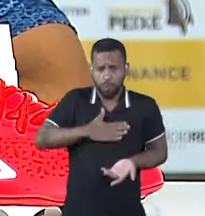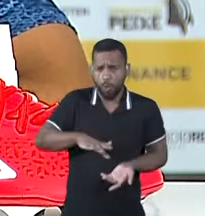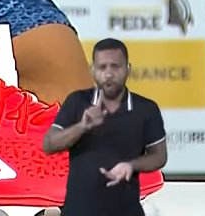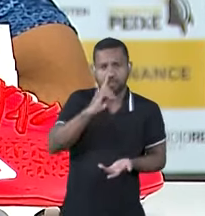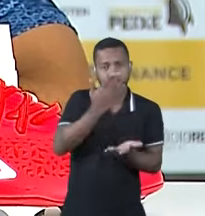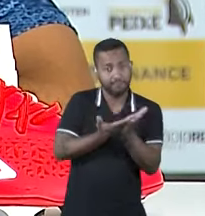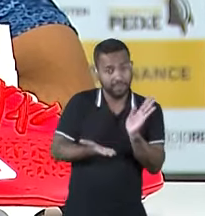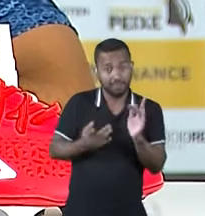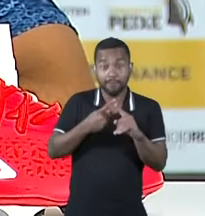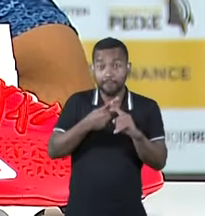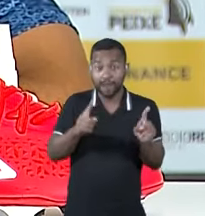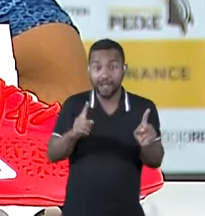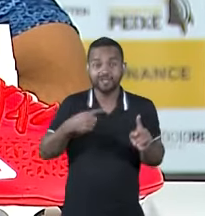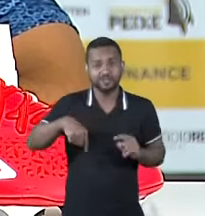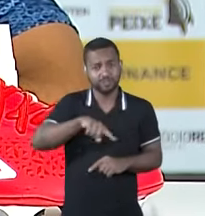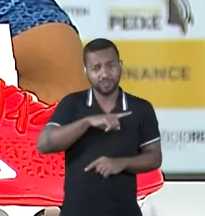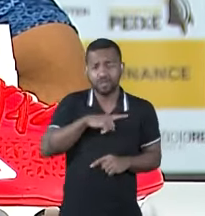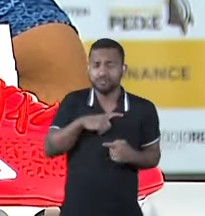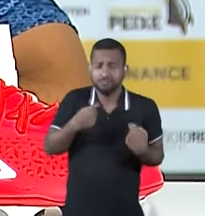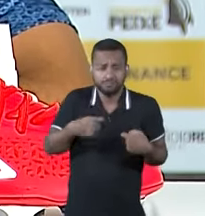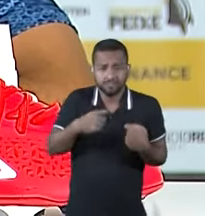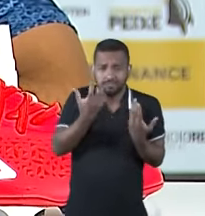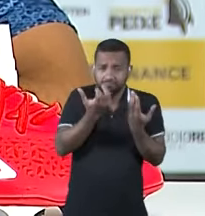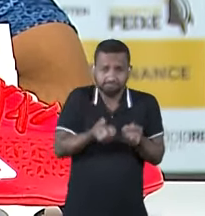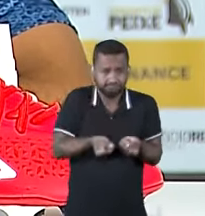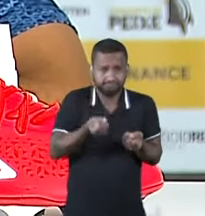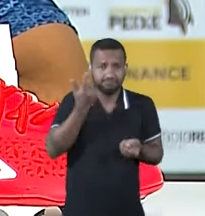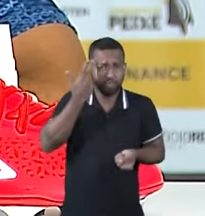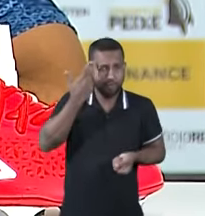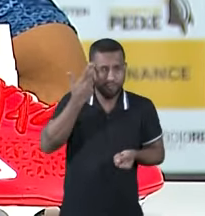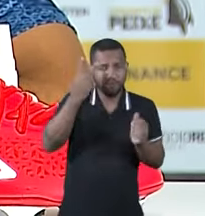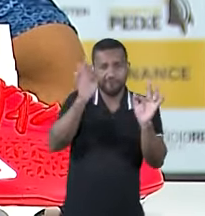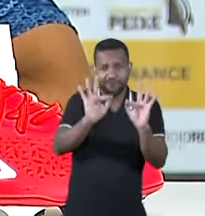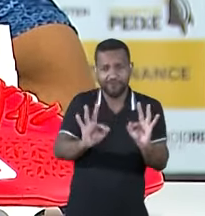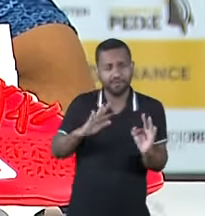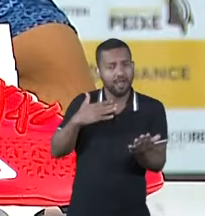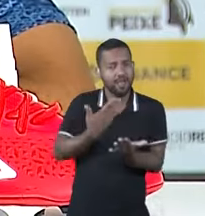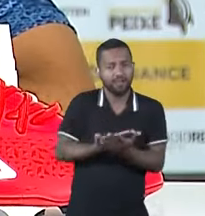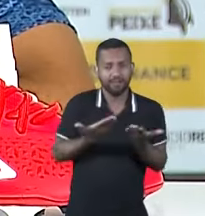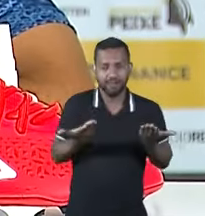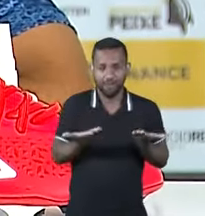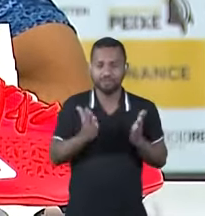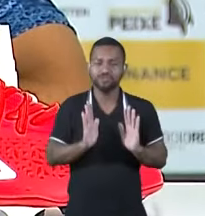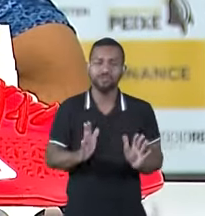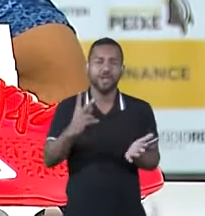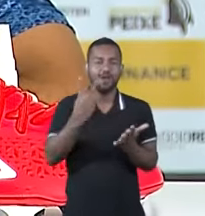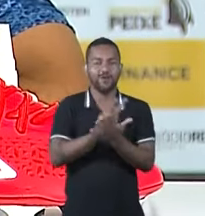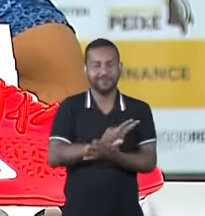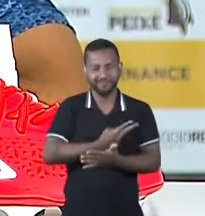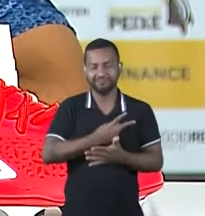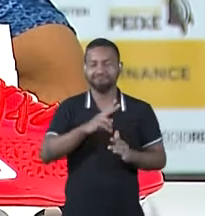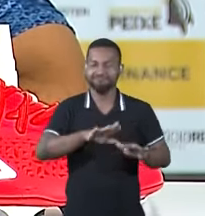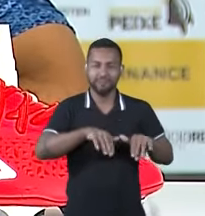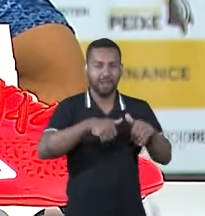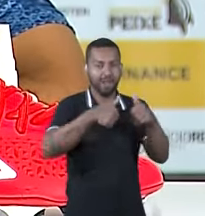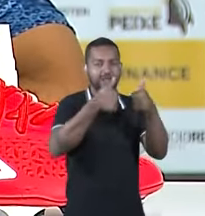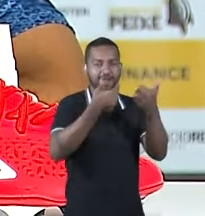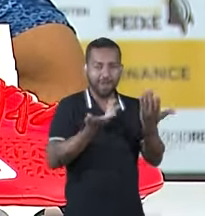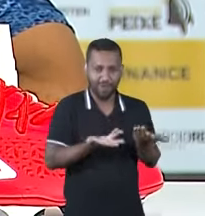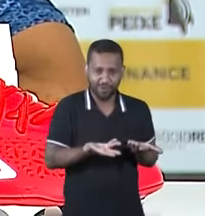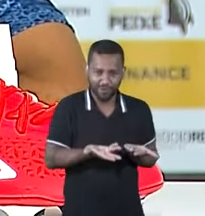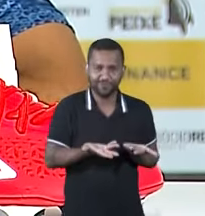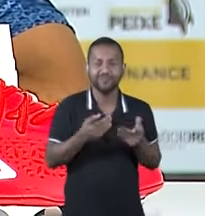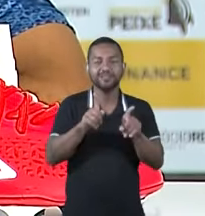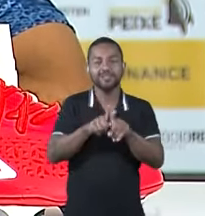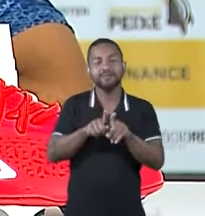ser bastante realista. Feliz com tudo que aconteceu até agora e muito promissor essa temporada nossa